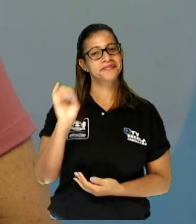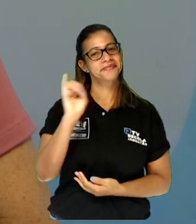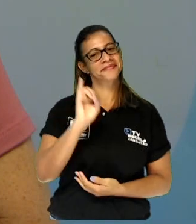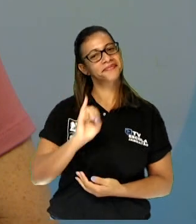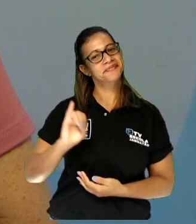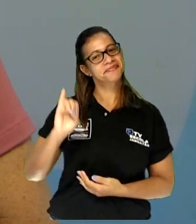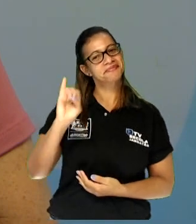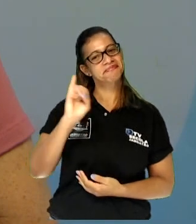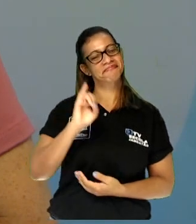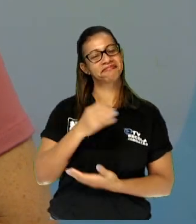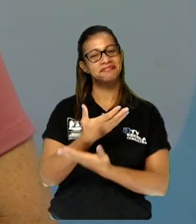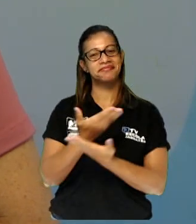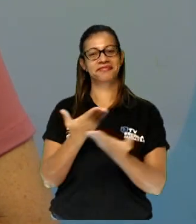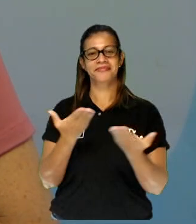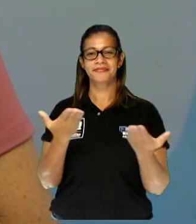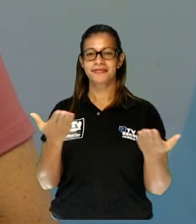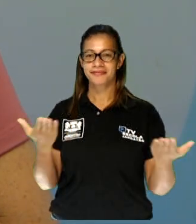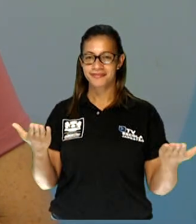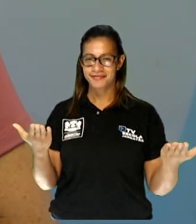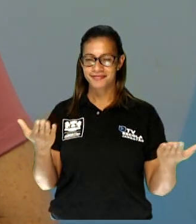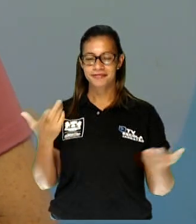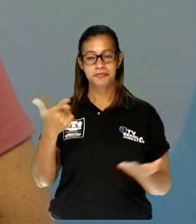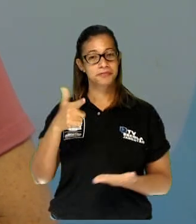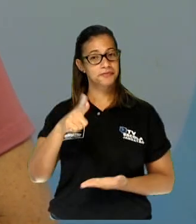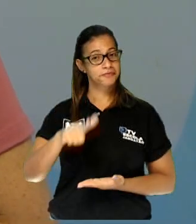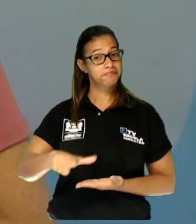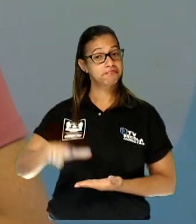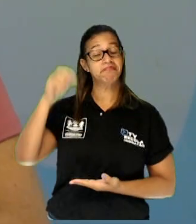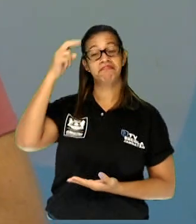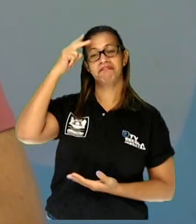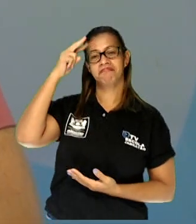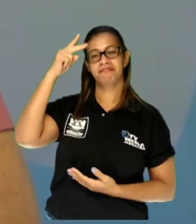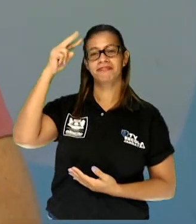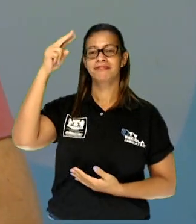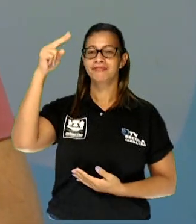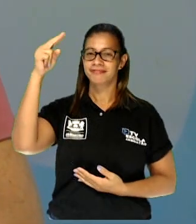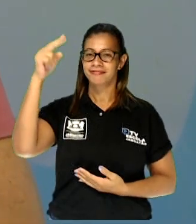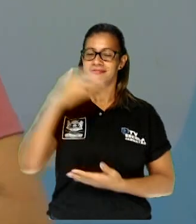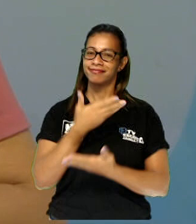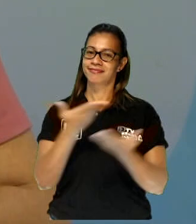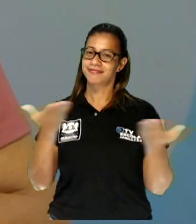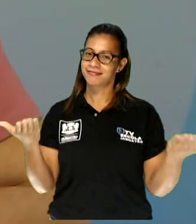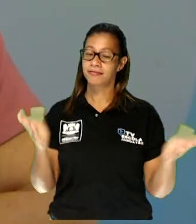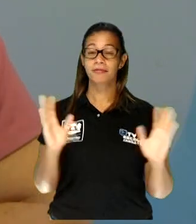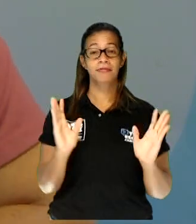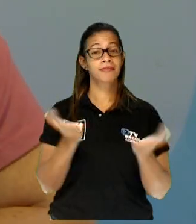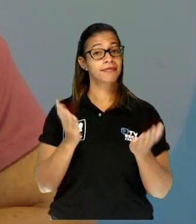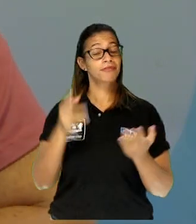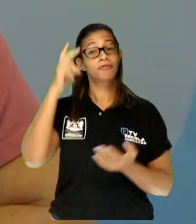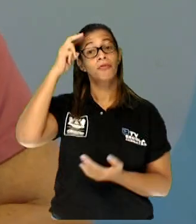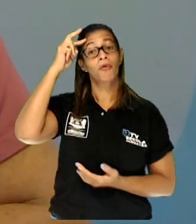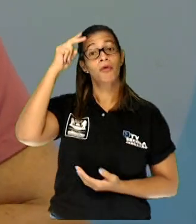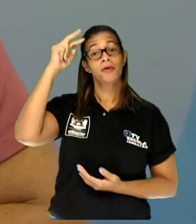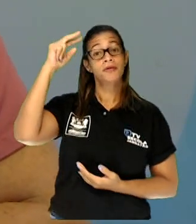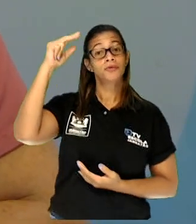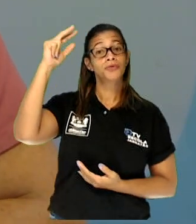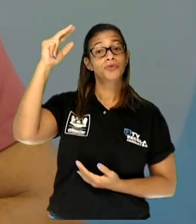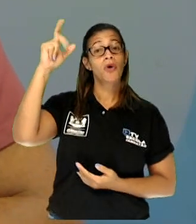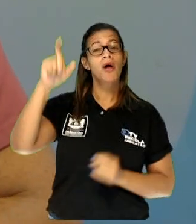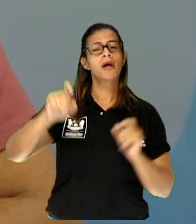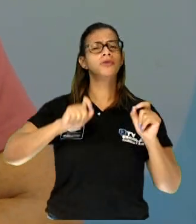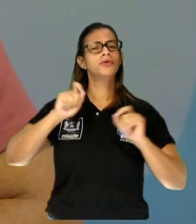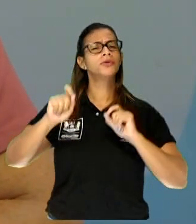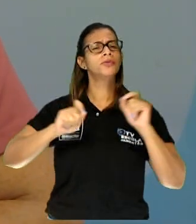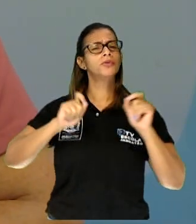Olá, minha gente! Estamos aqui com mais história para vocês. E hoje eu trouxe uma história sobre alguém que